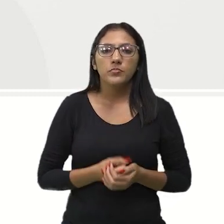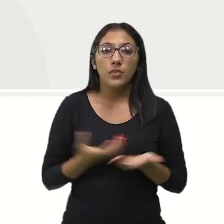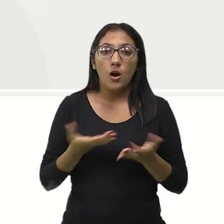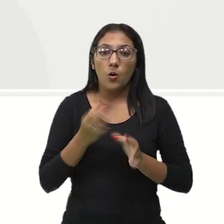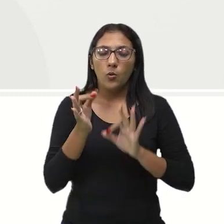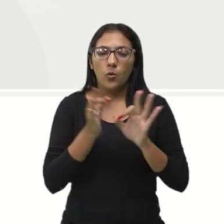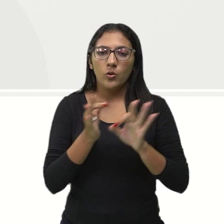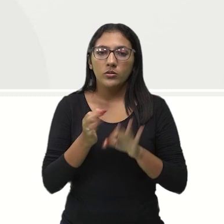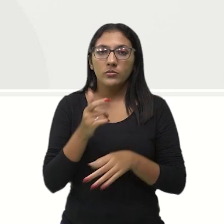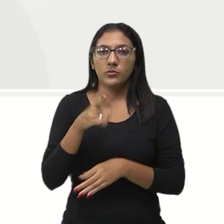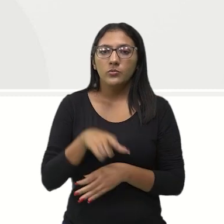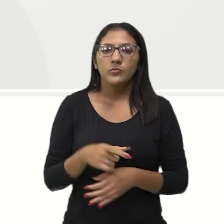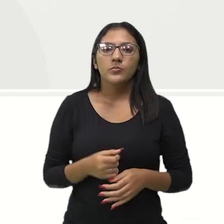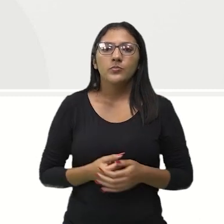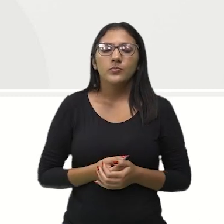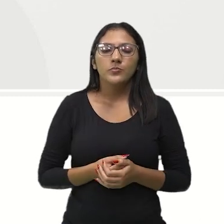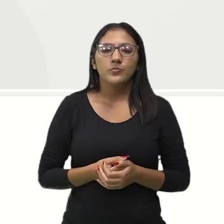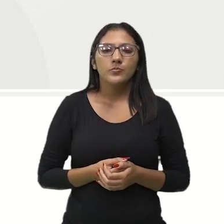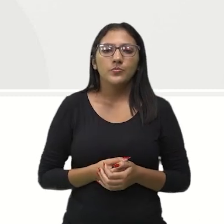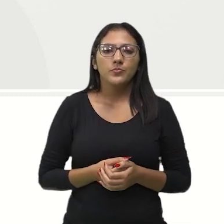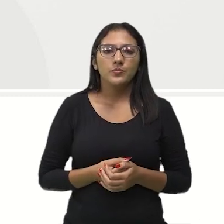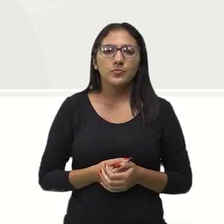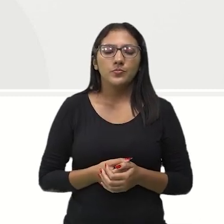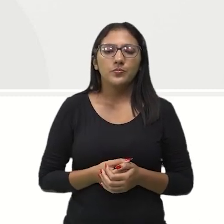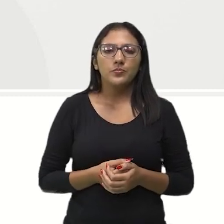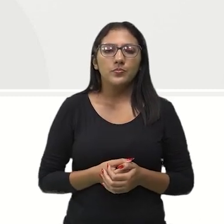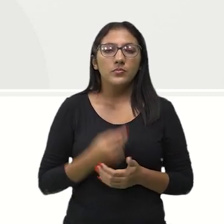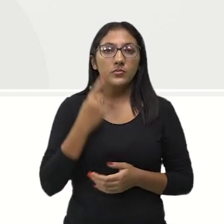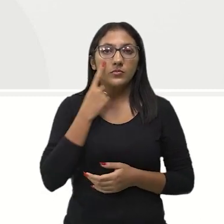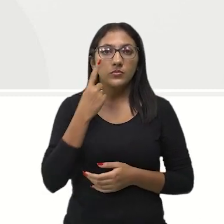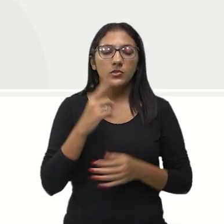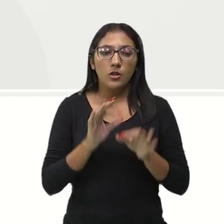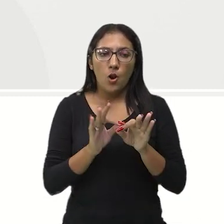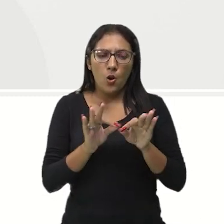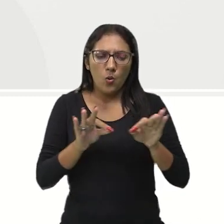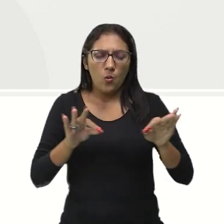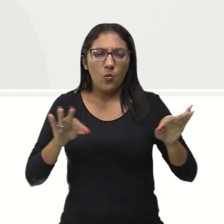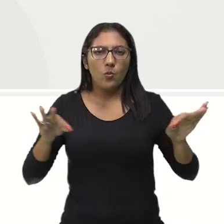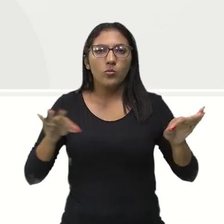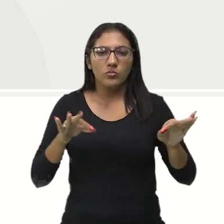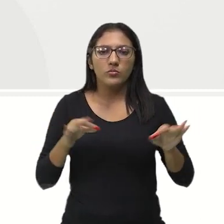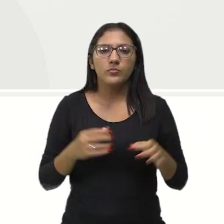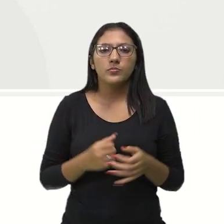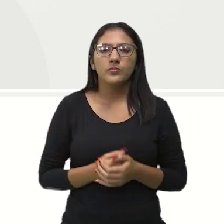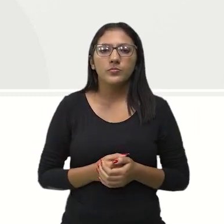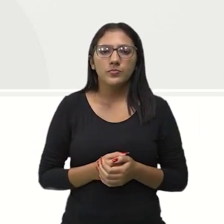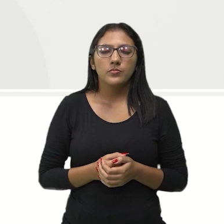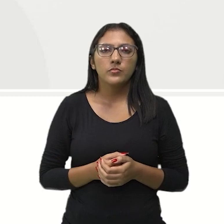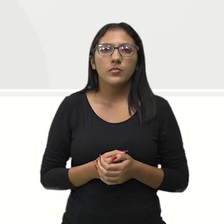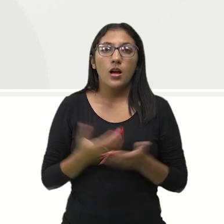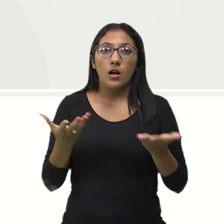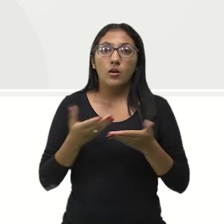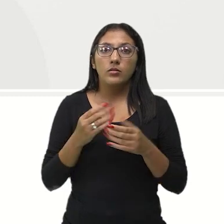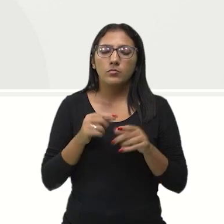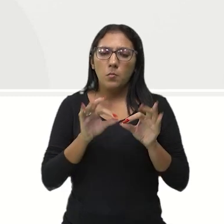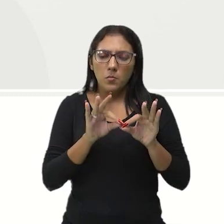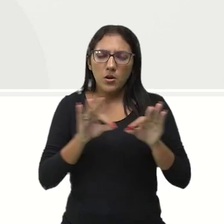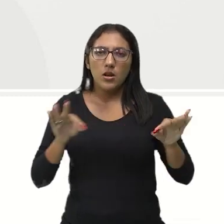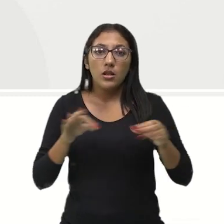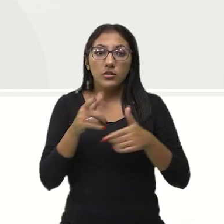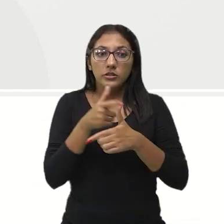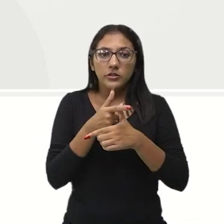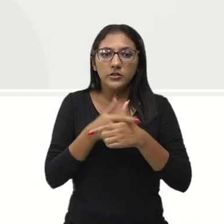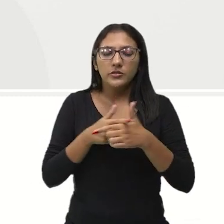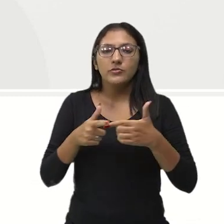nós vamos pegar a distância e dividir pelo comprimento da circunferência. Exatamente isso. A distância vamos